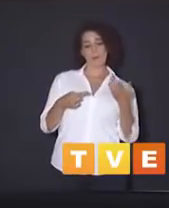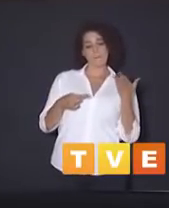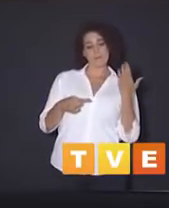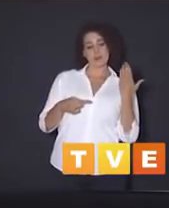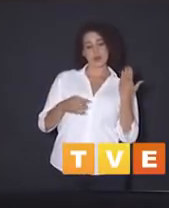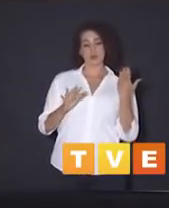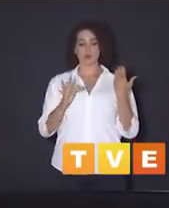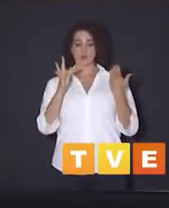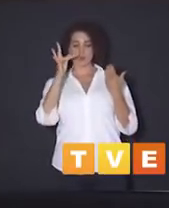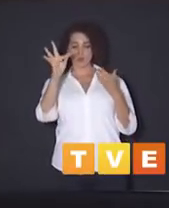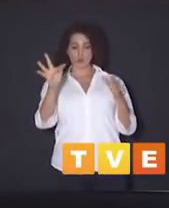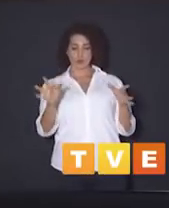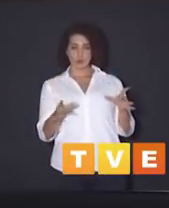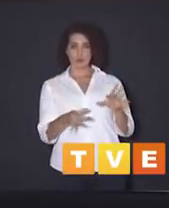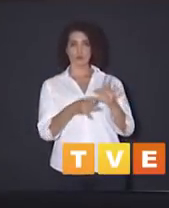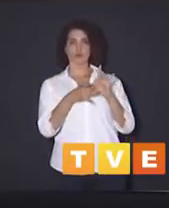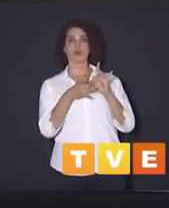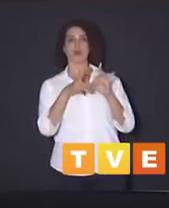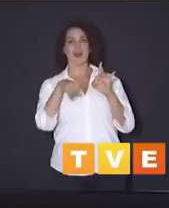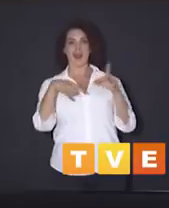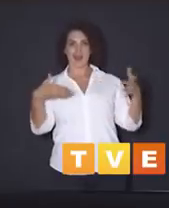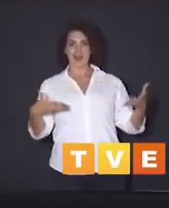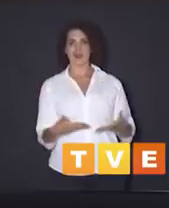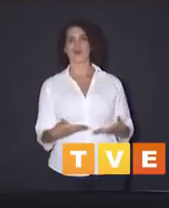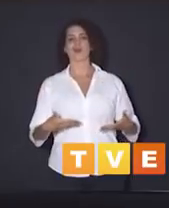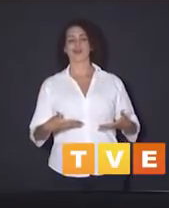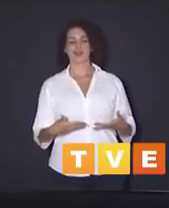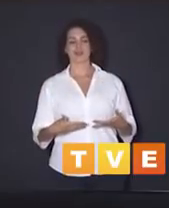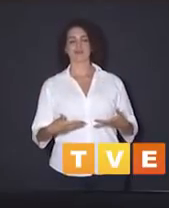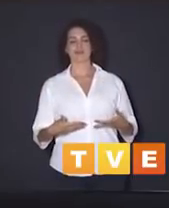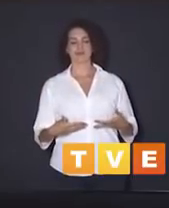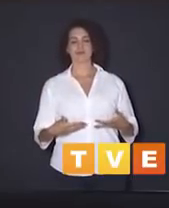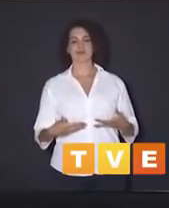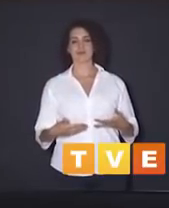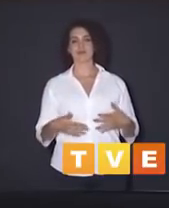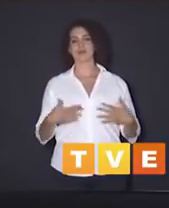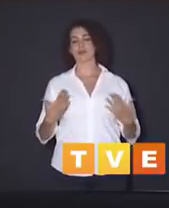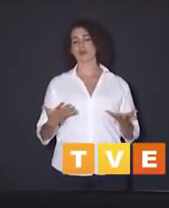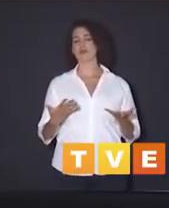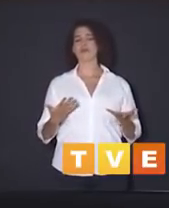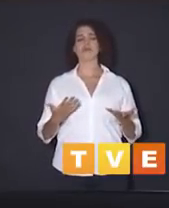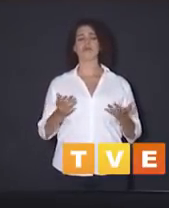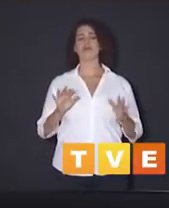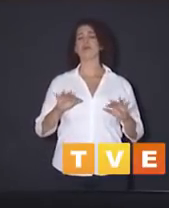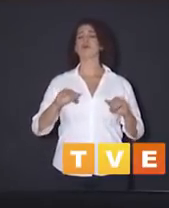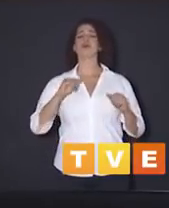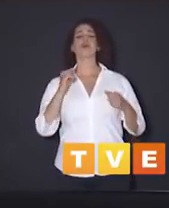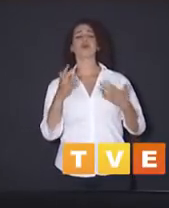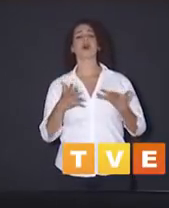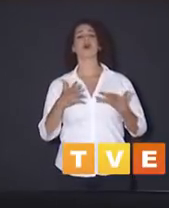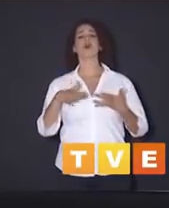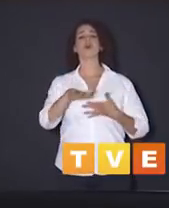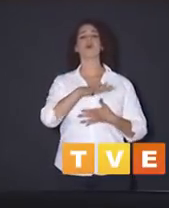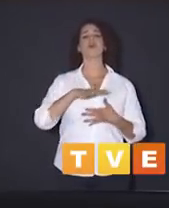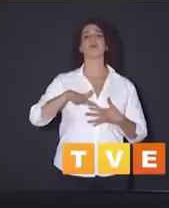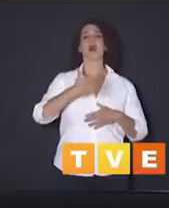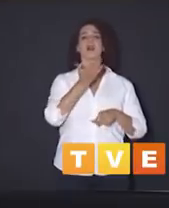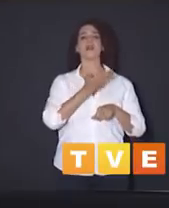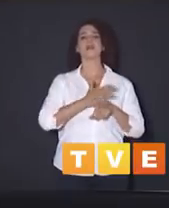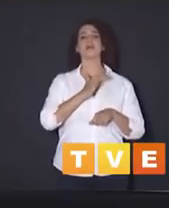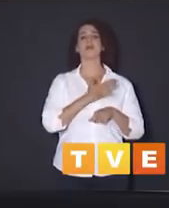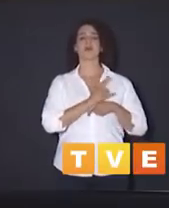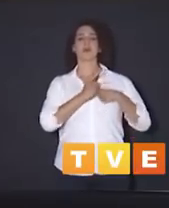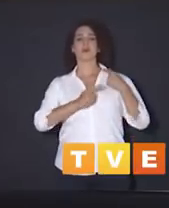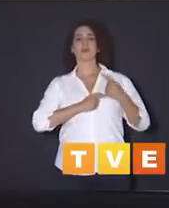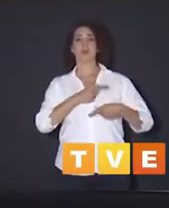né quais vão ser esses espaços de prática para os quais nós temos que gerir o presente